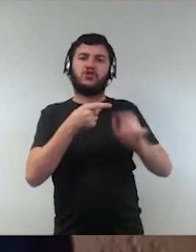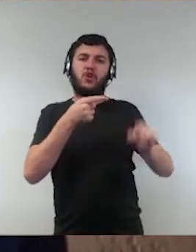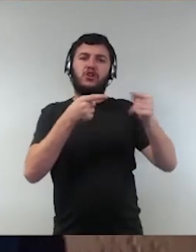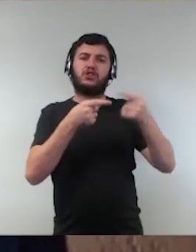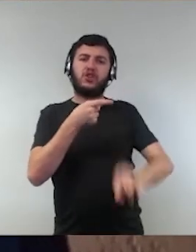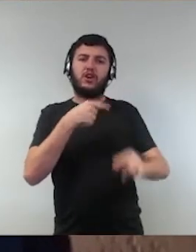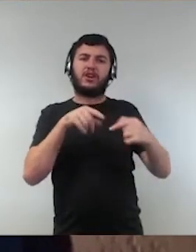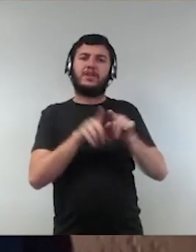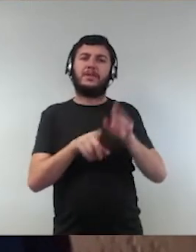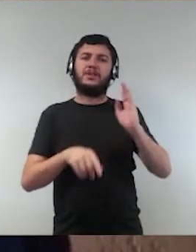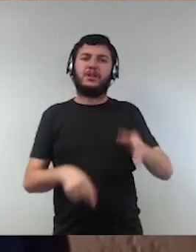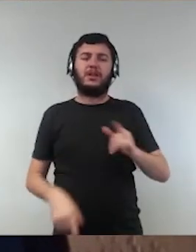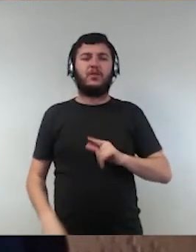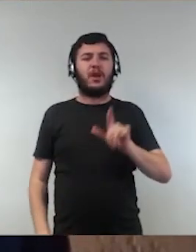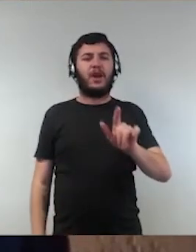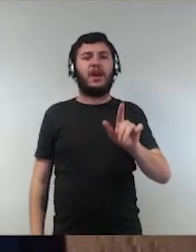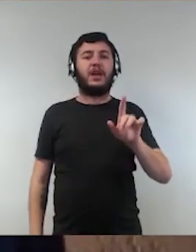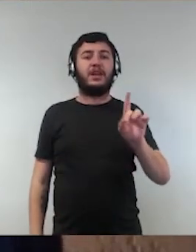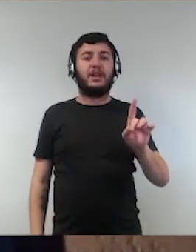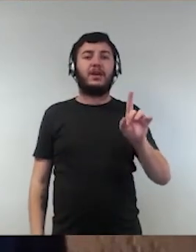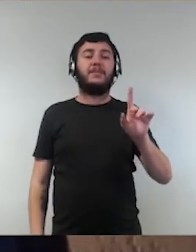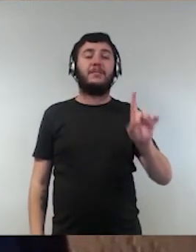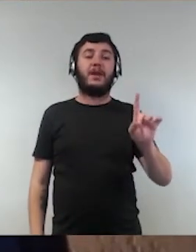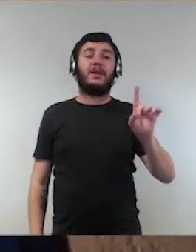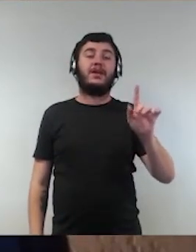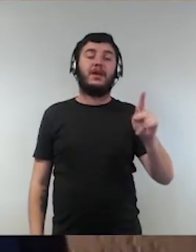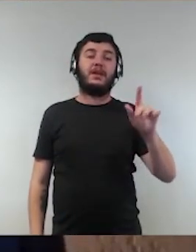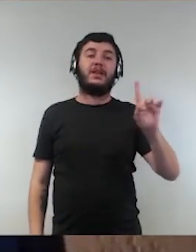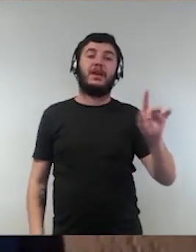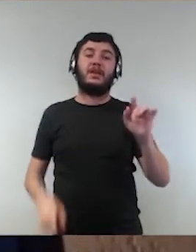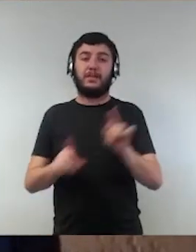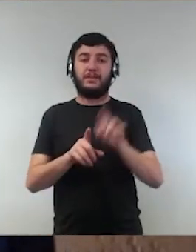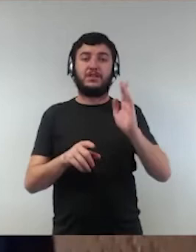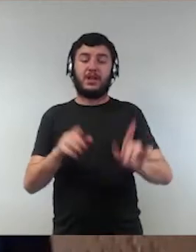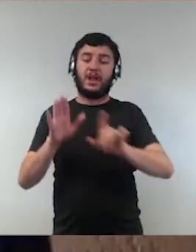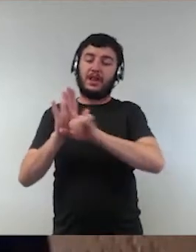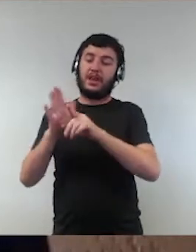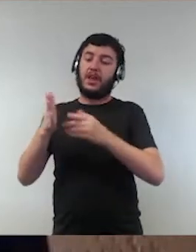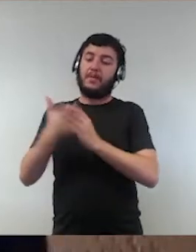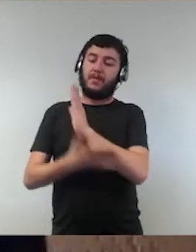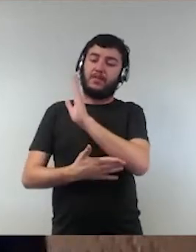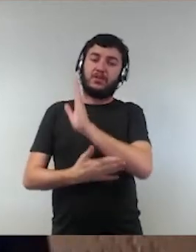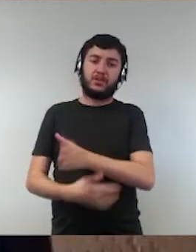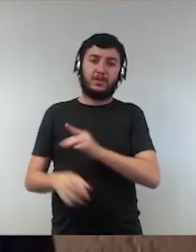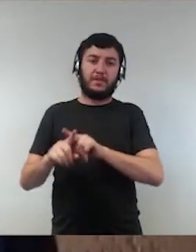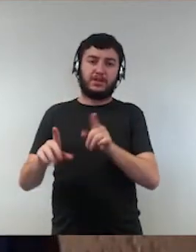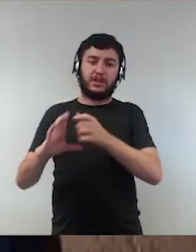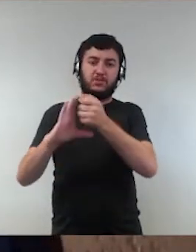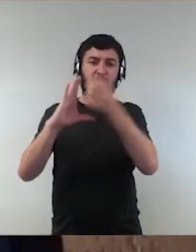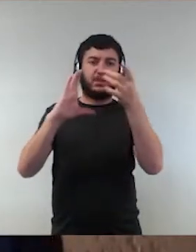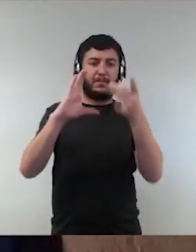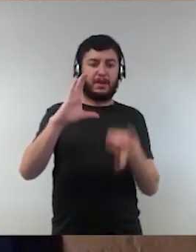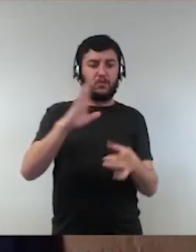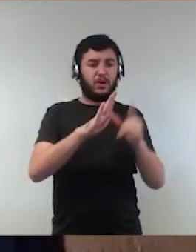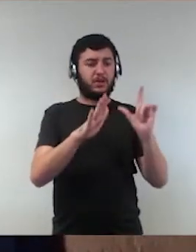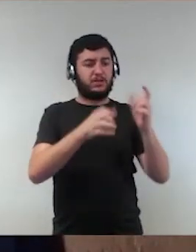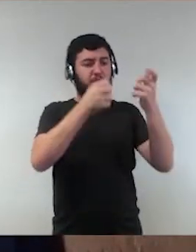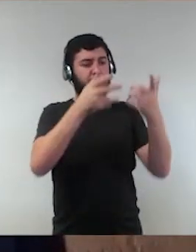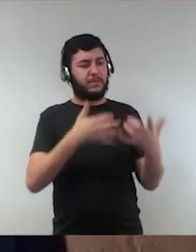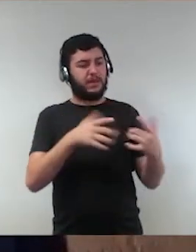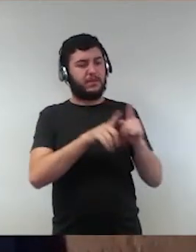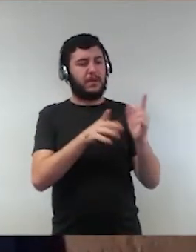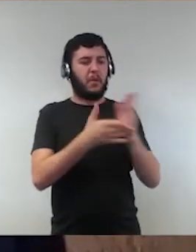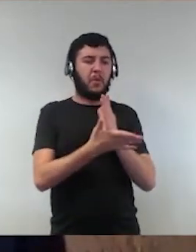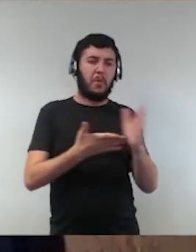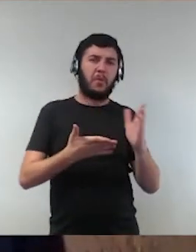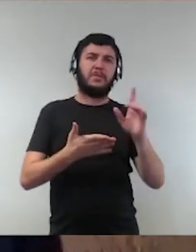tal, fazer essa comparação com a lei que ainda não esteja em vigor, mas com alguns aspectos que eu já mencionei, algumas